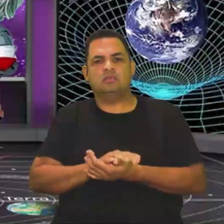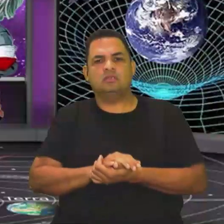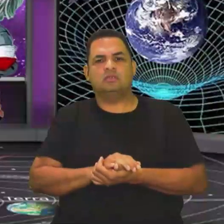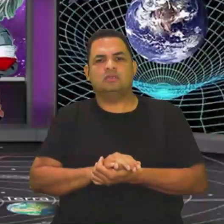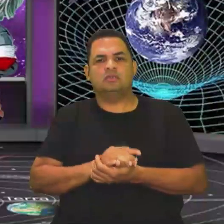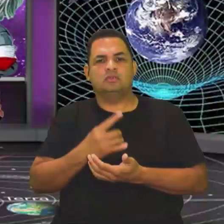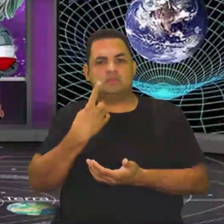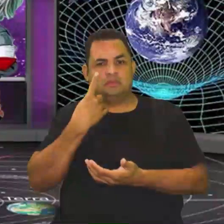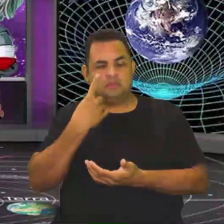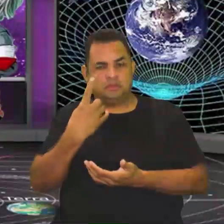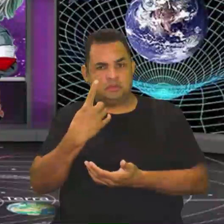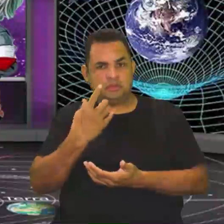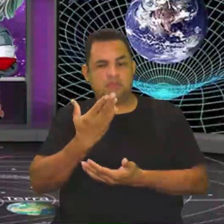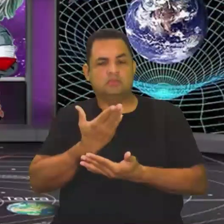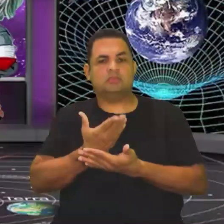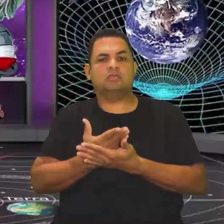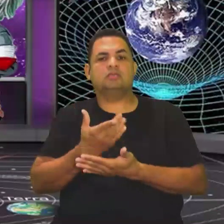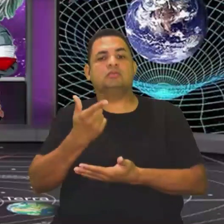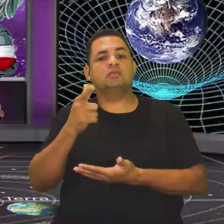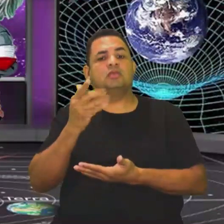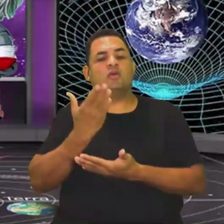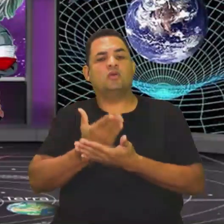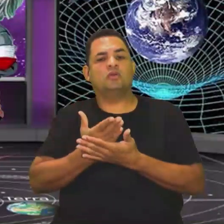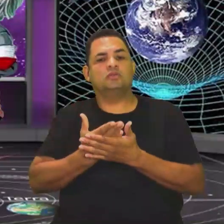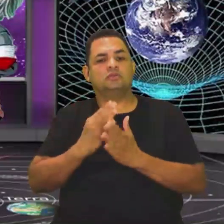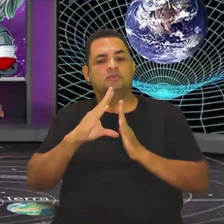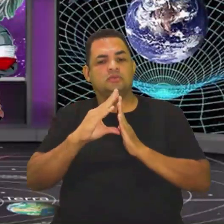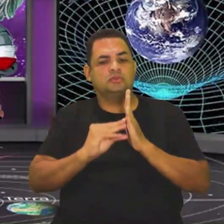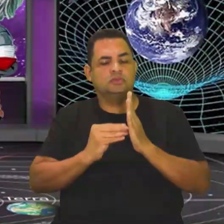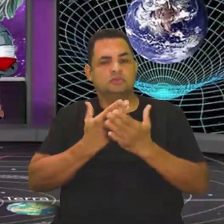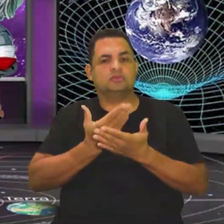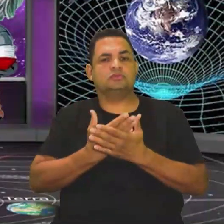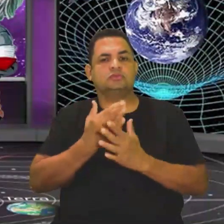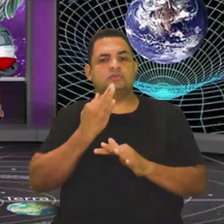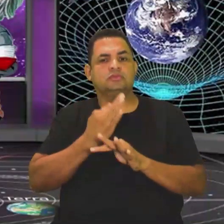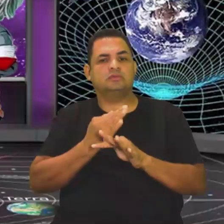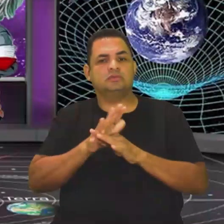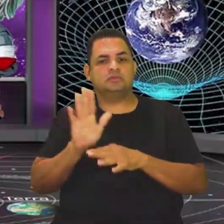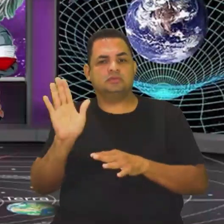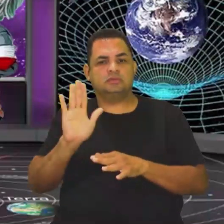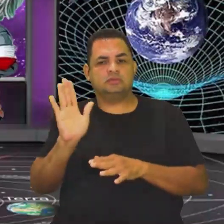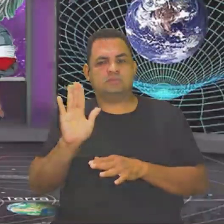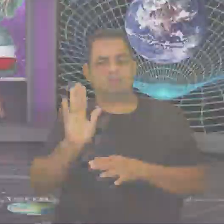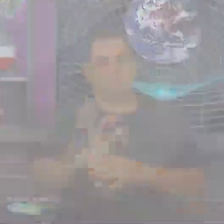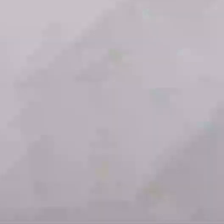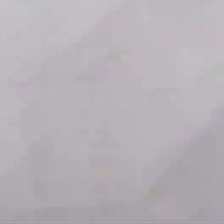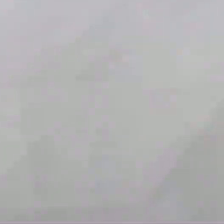Fiquem comigo que na próxima aula tem mais conteúdo de física para vocês, tá bom? Tchau, tchau!